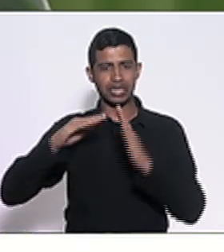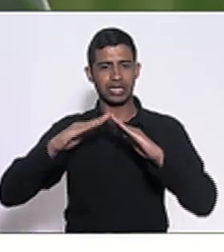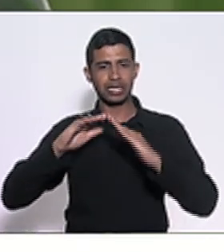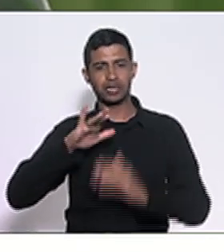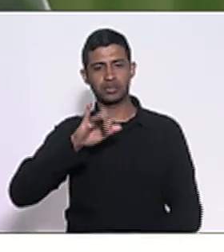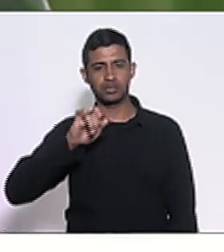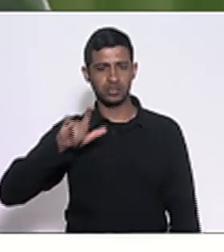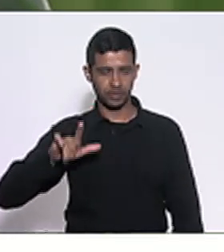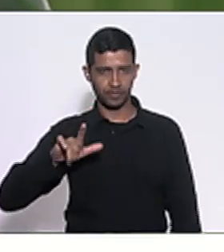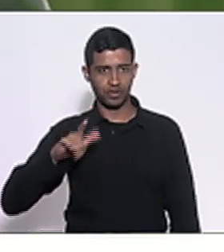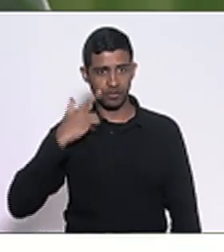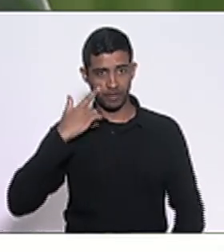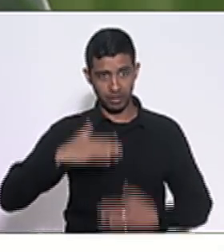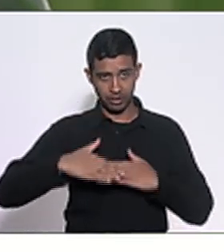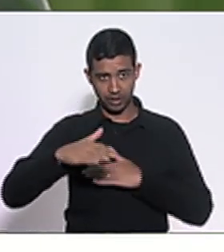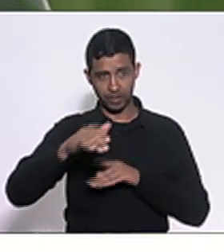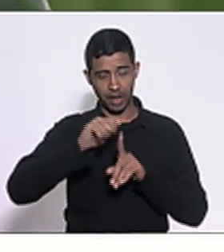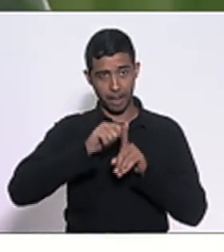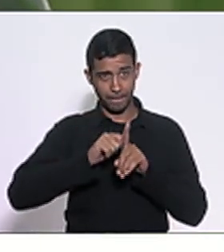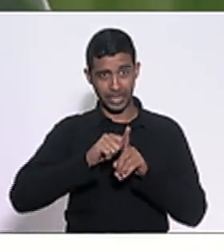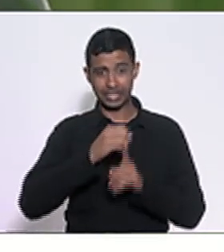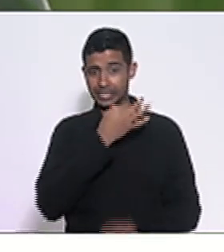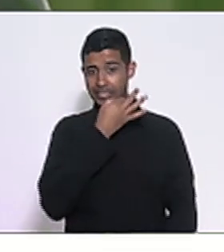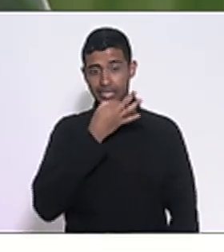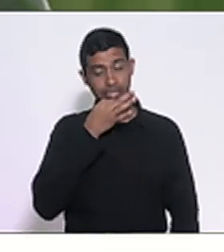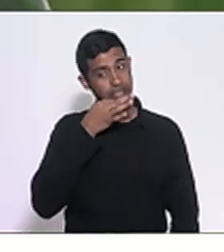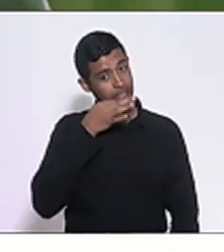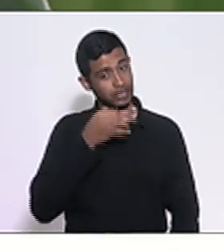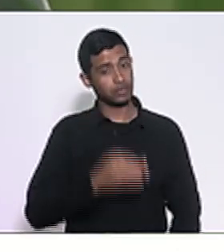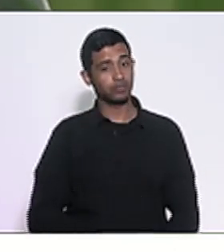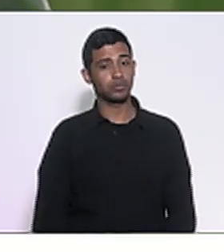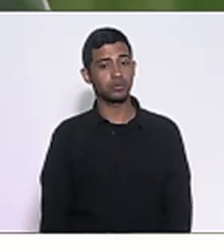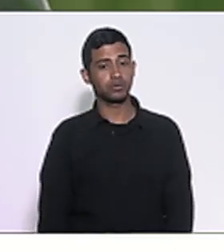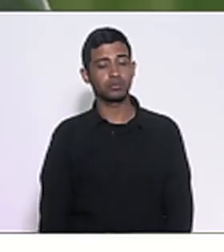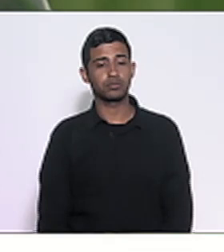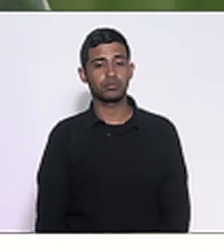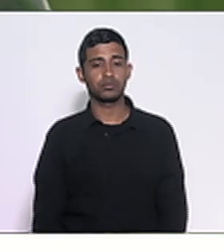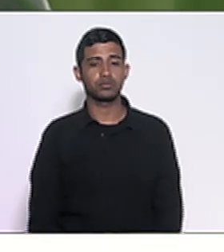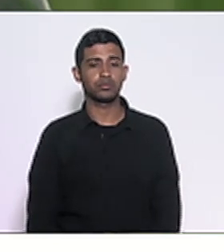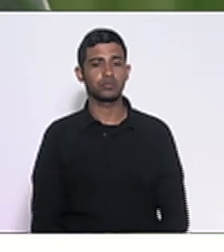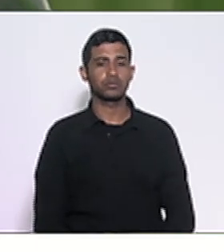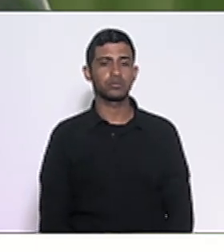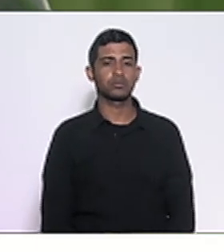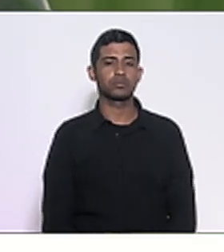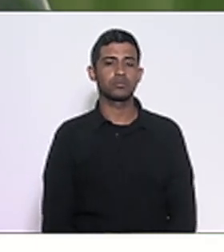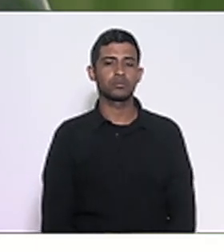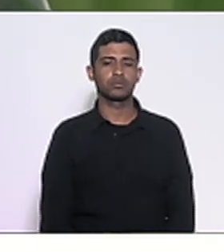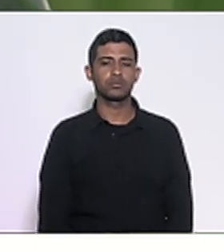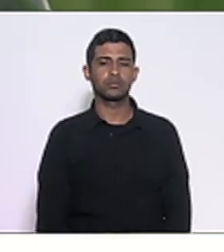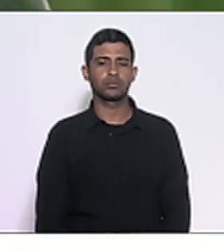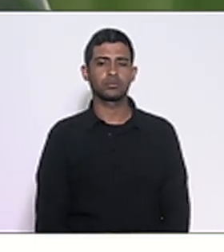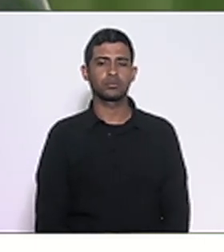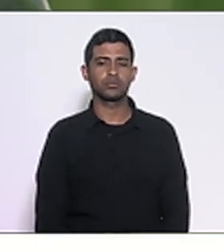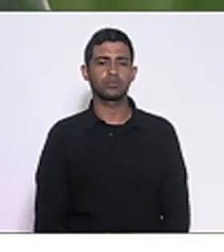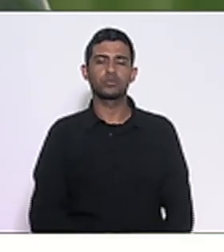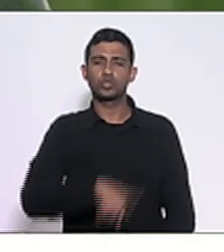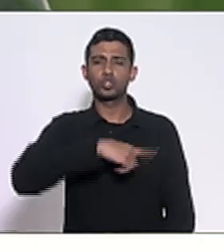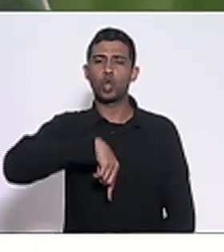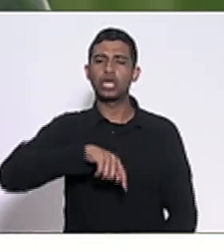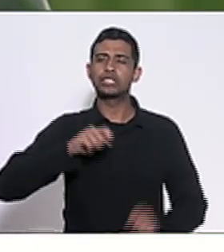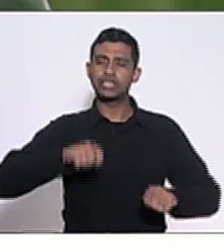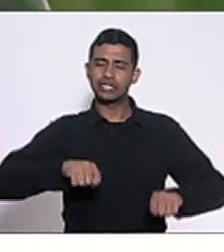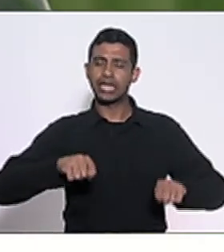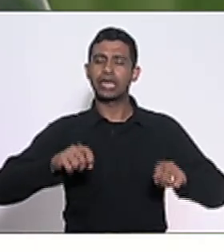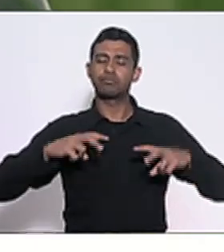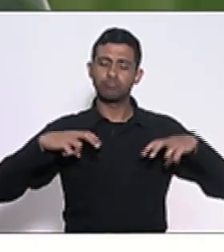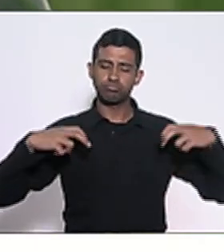em setembro, muito provavelmente, nós fazermos uma rodada de diálogos para